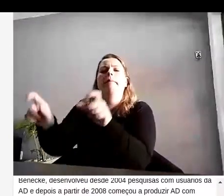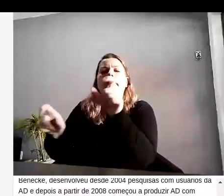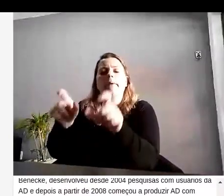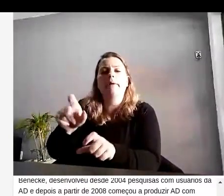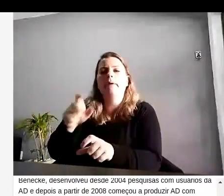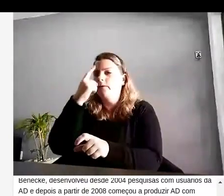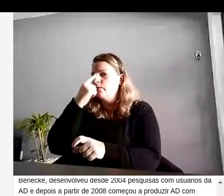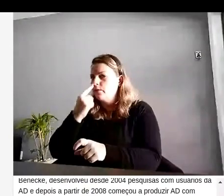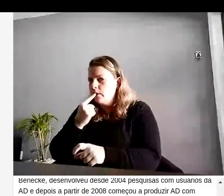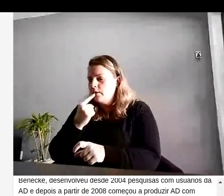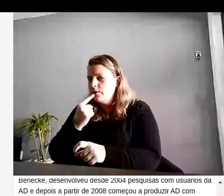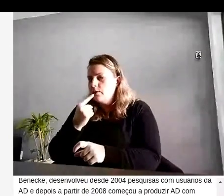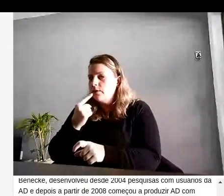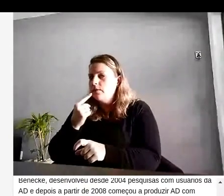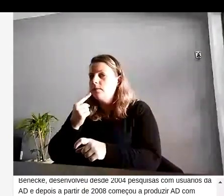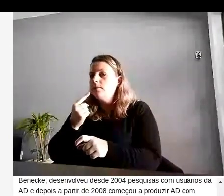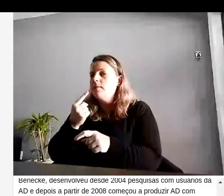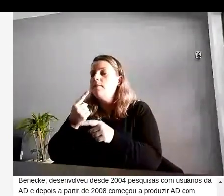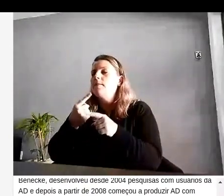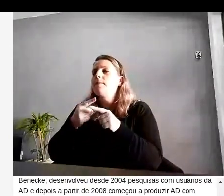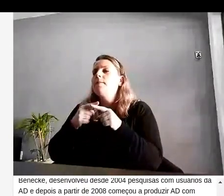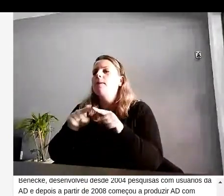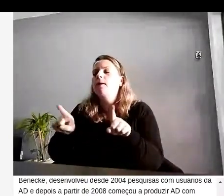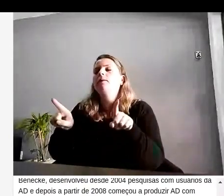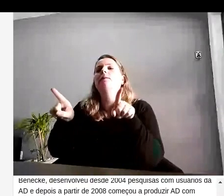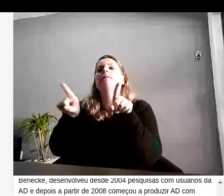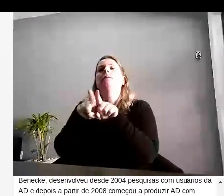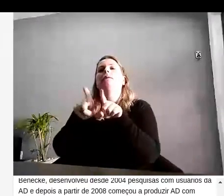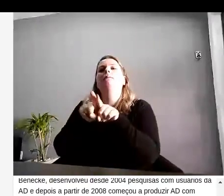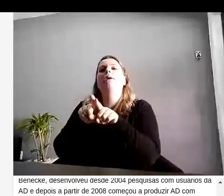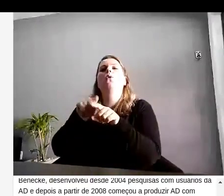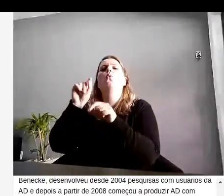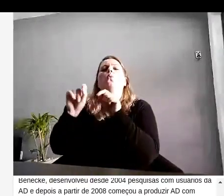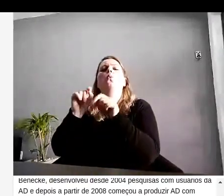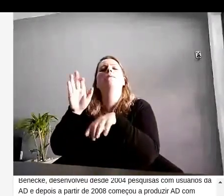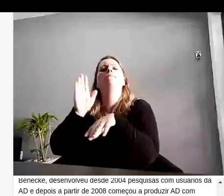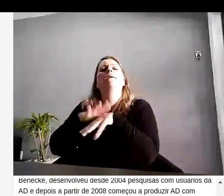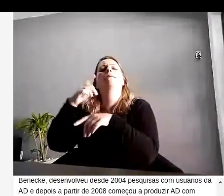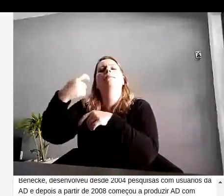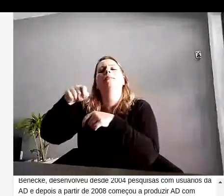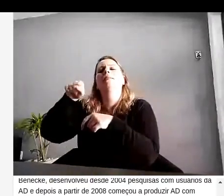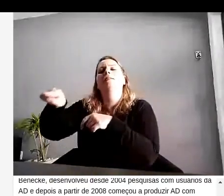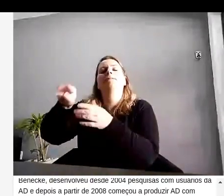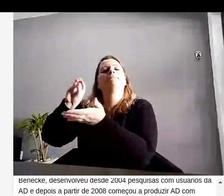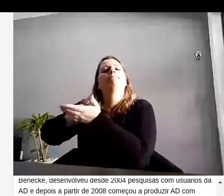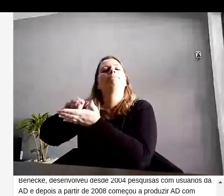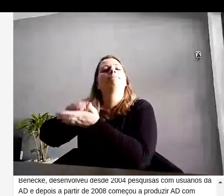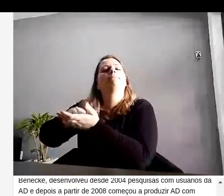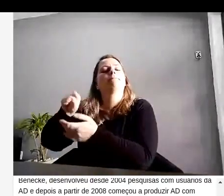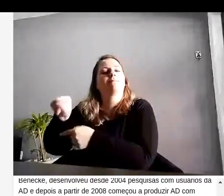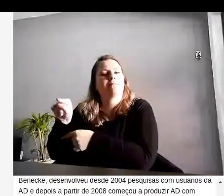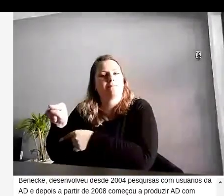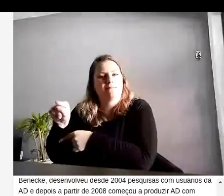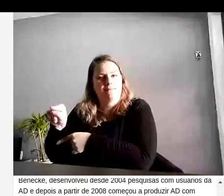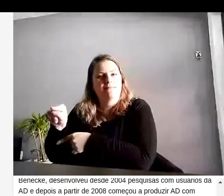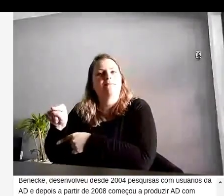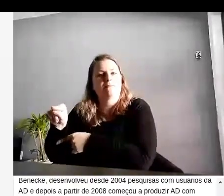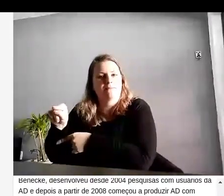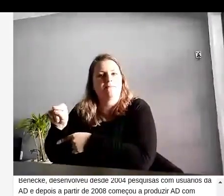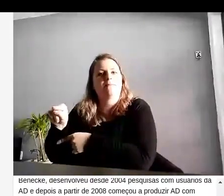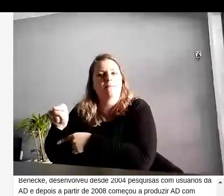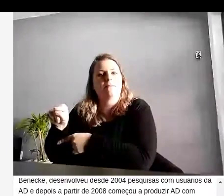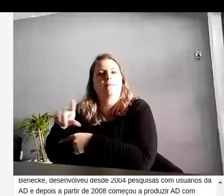do que mais é necessário naquela audiodescrição. E aí nós temos três unidades tradutórias